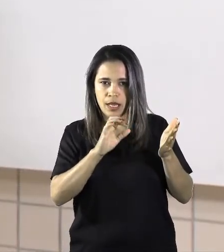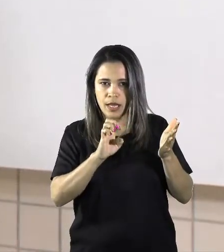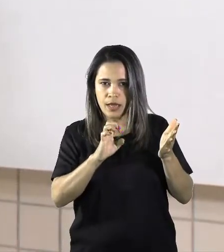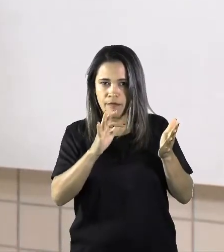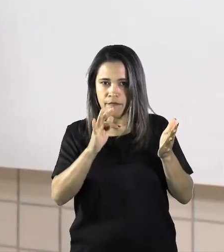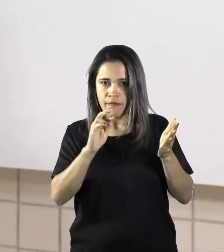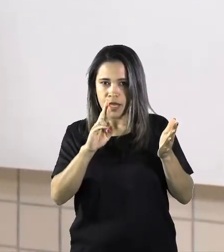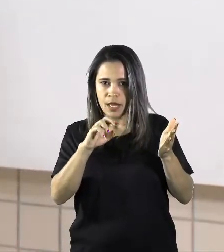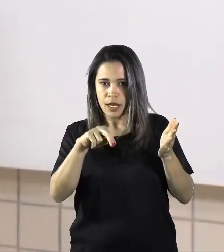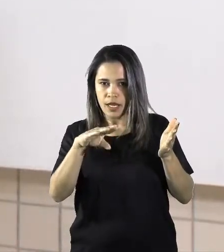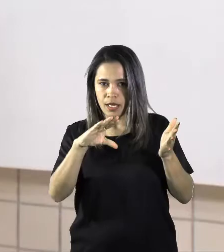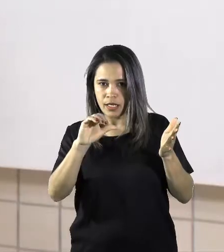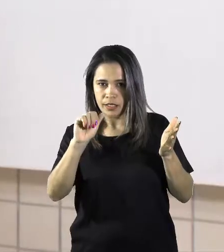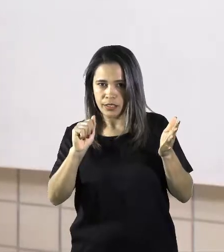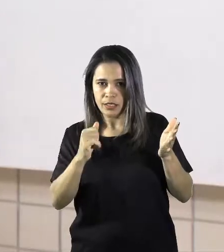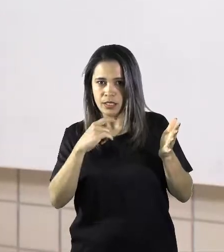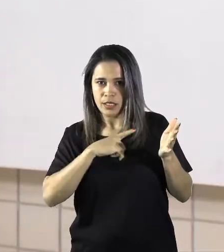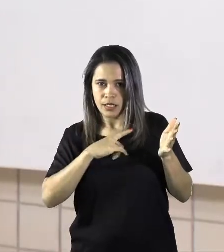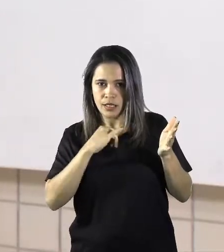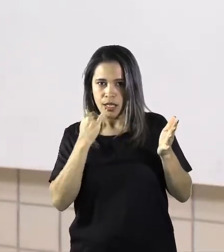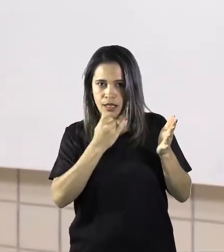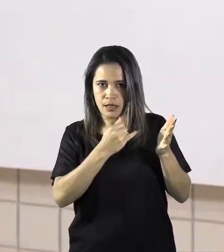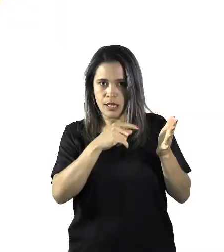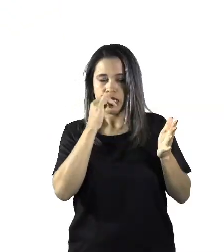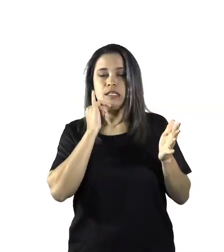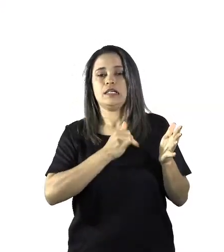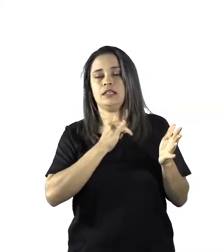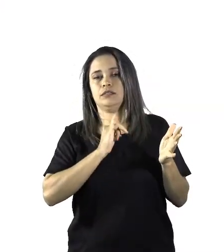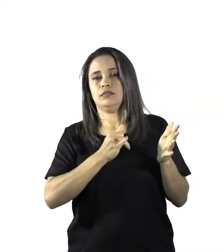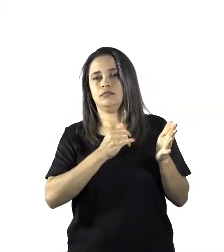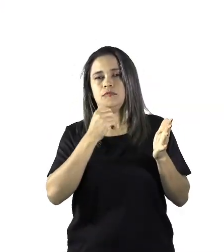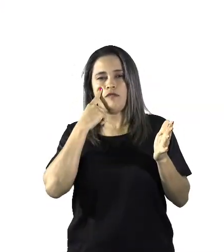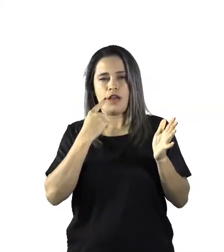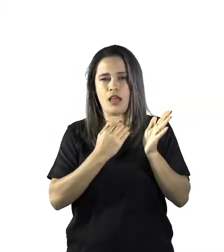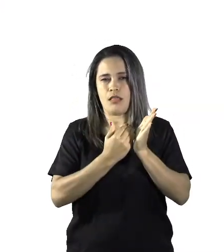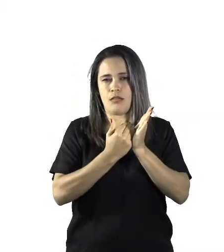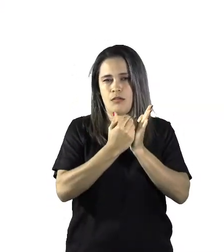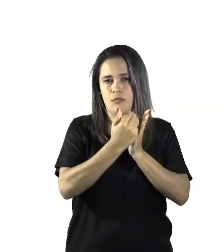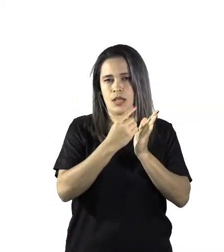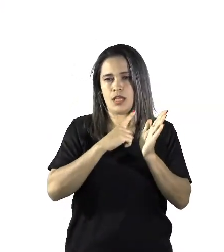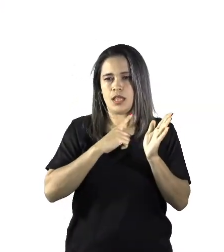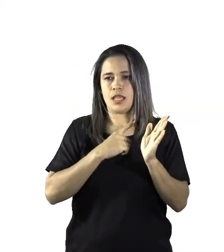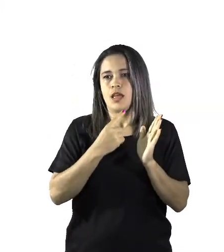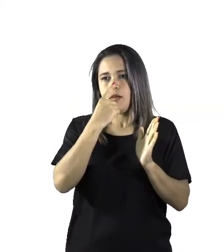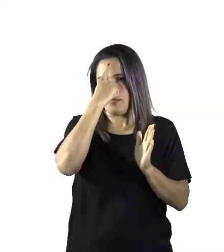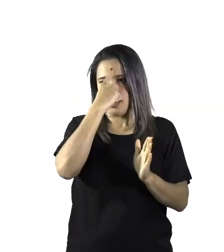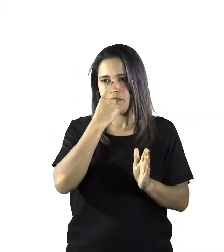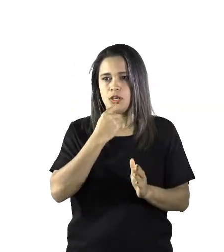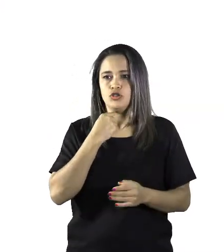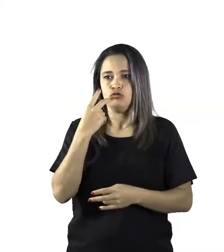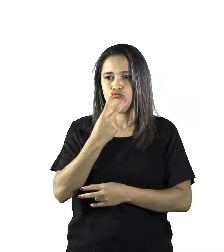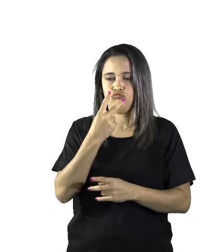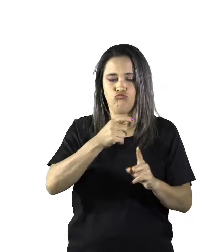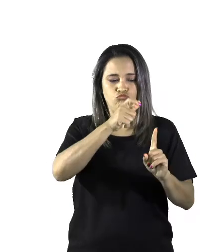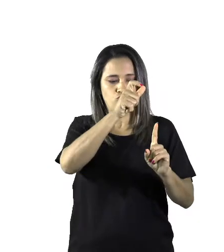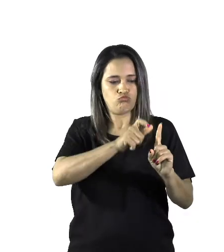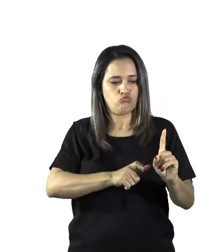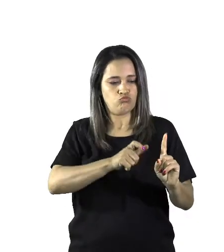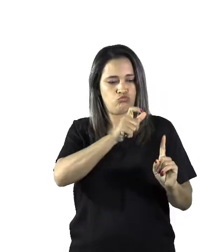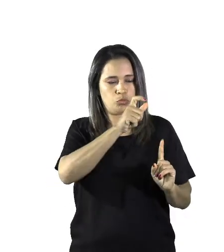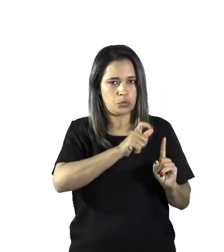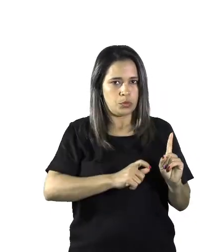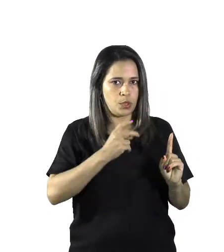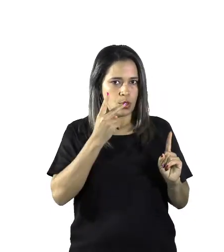narrativa. Vocês vão ver aí na tela da TV de vocês, tem uma ilustração de dois personagens, da Pantera